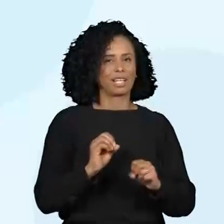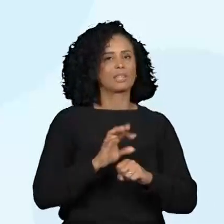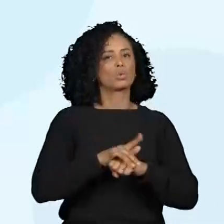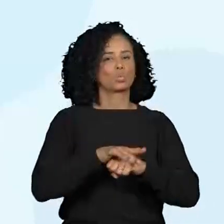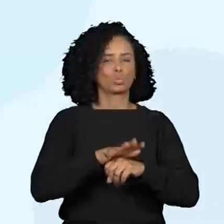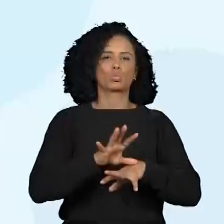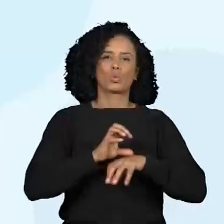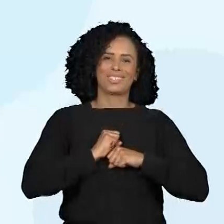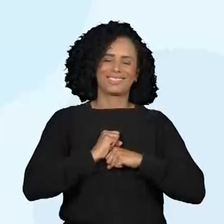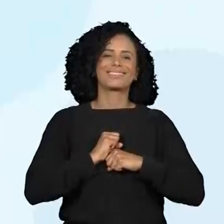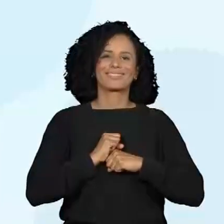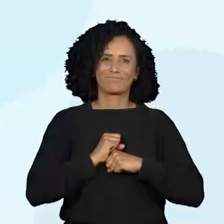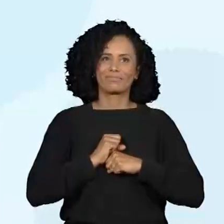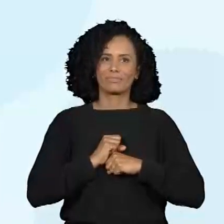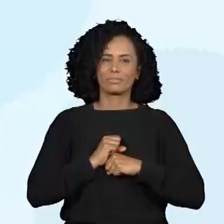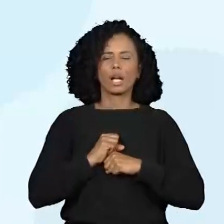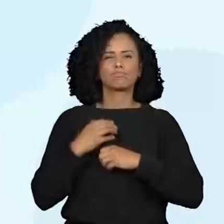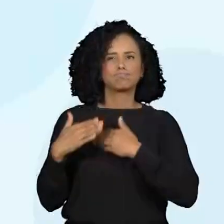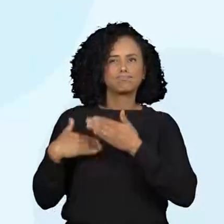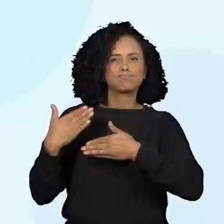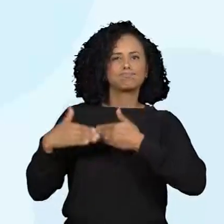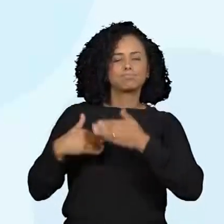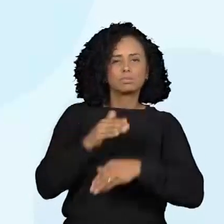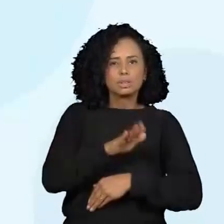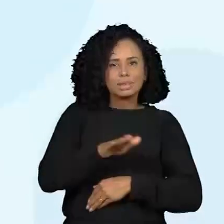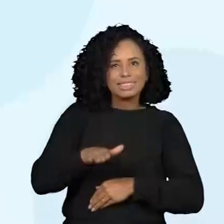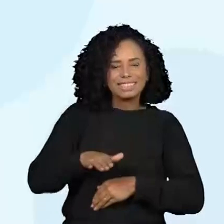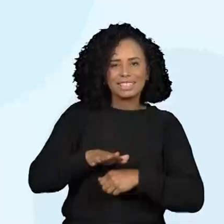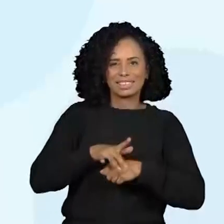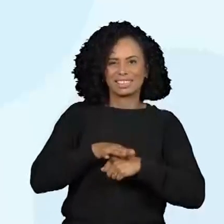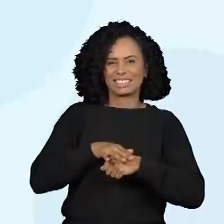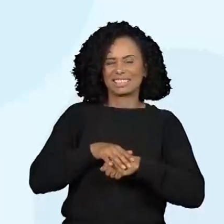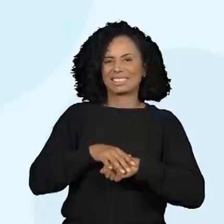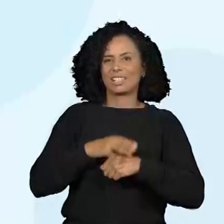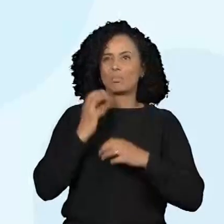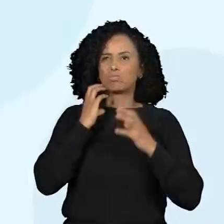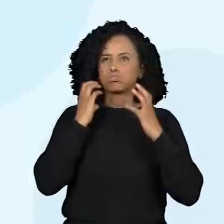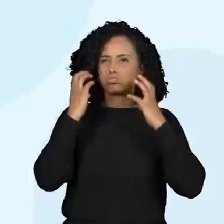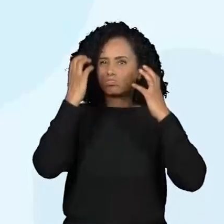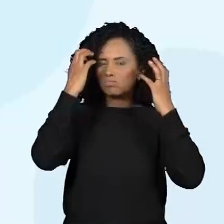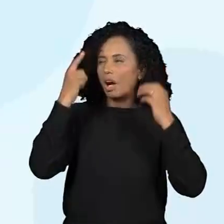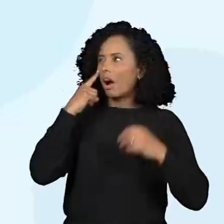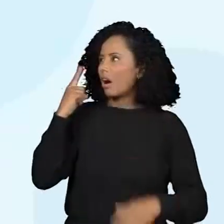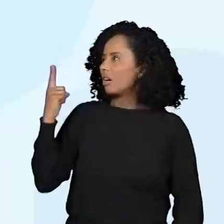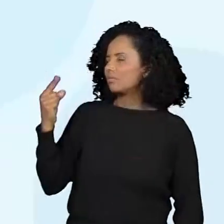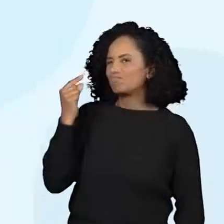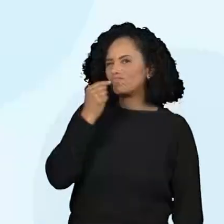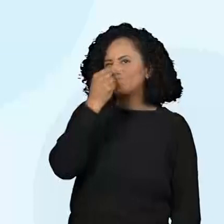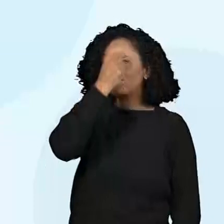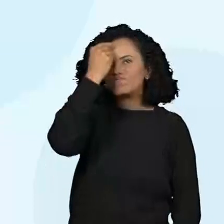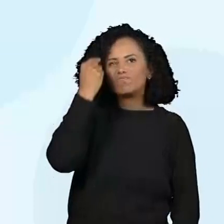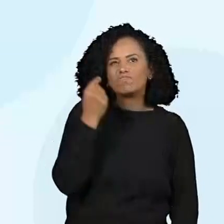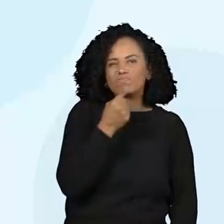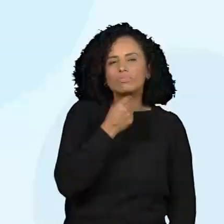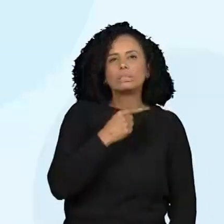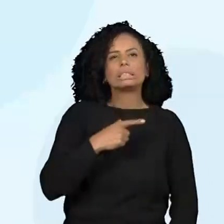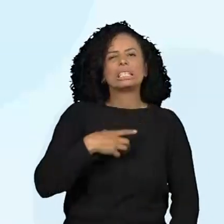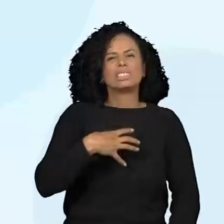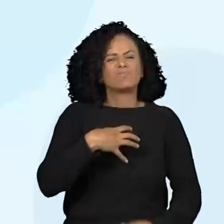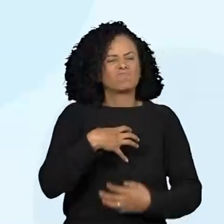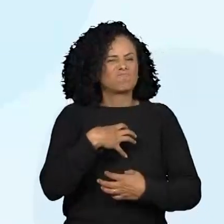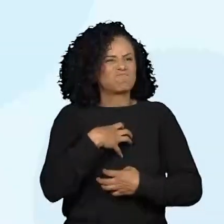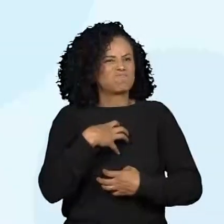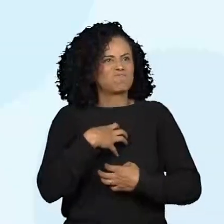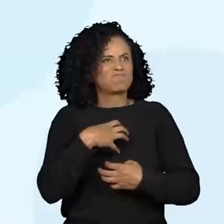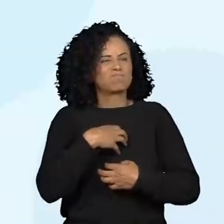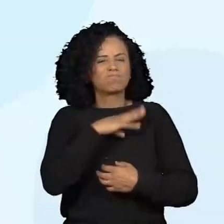eu tenho aqui umas crianças com sintomas de doença aí na telinha. E alguns desses sintomas são de doenças